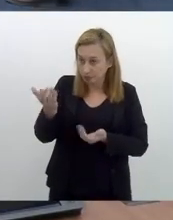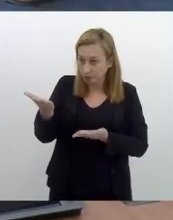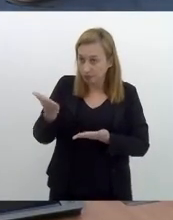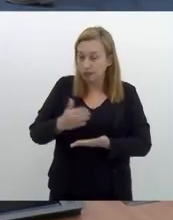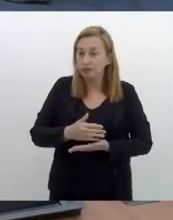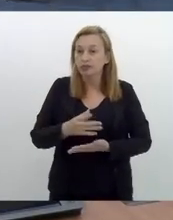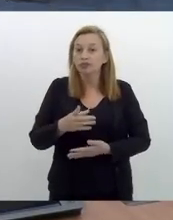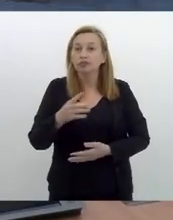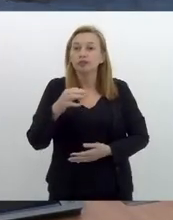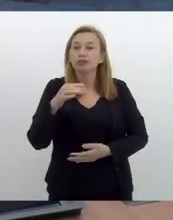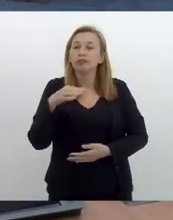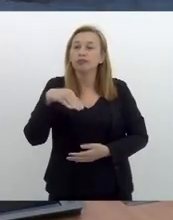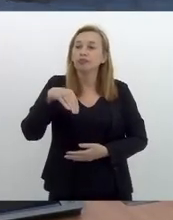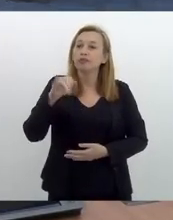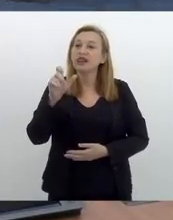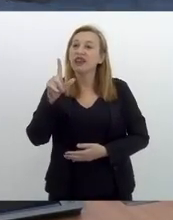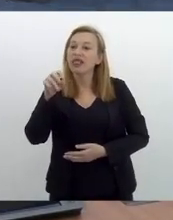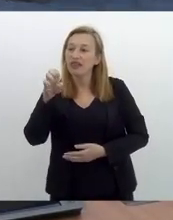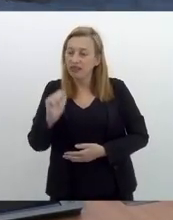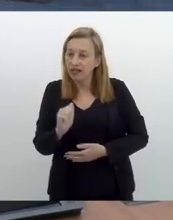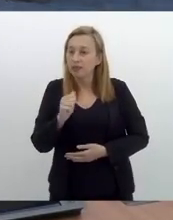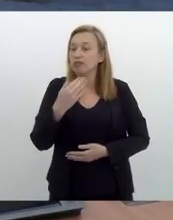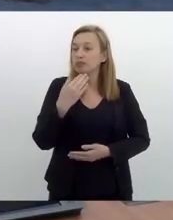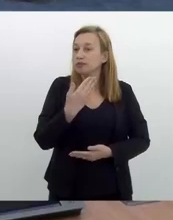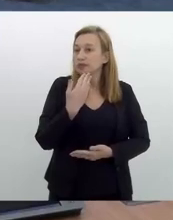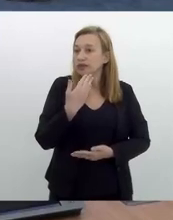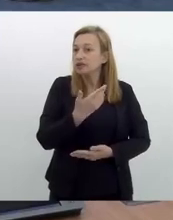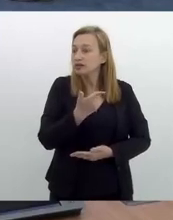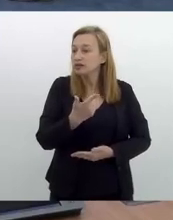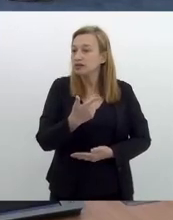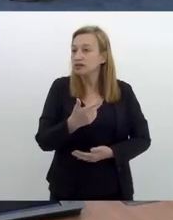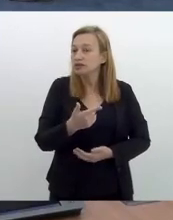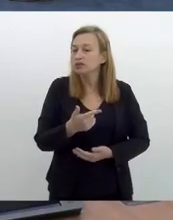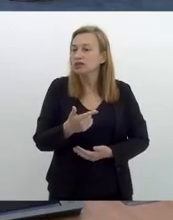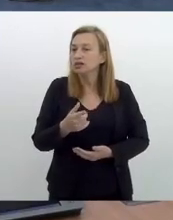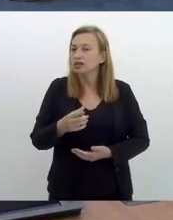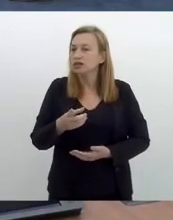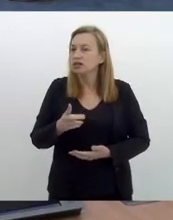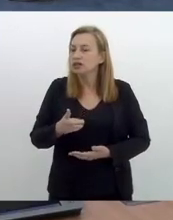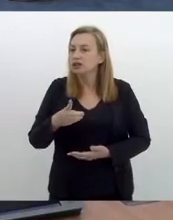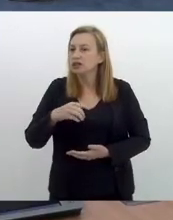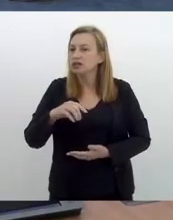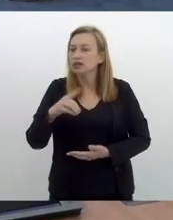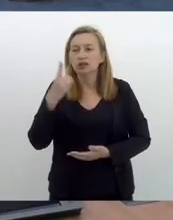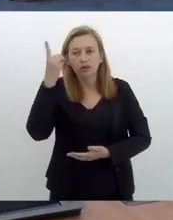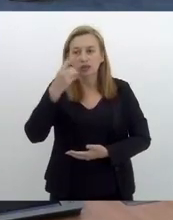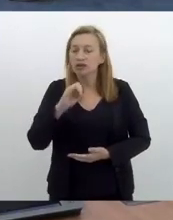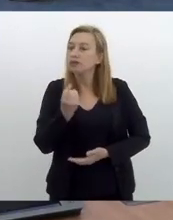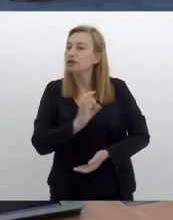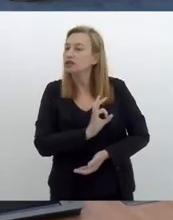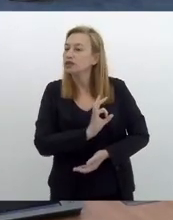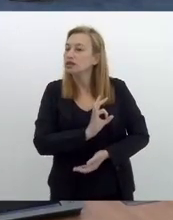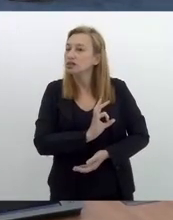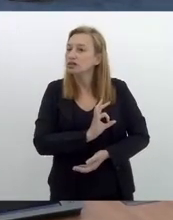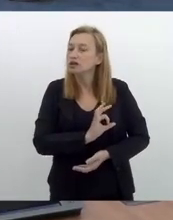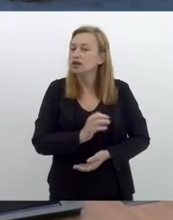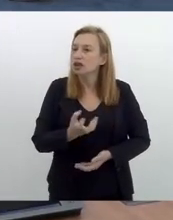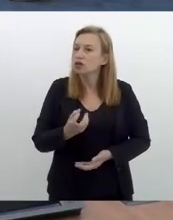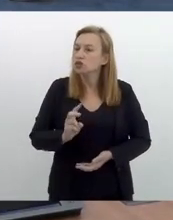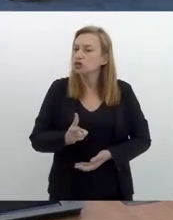Milena e Ellen por favor deputada Marta Rocha desculpa, quer continuar? não, não eu só quero fazer uma ponderação aqui